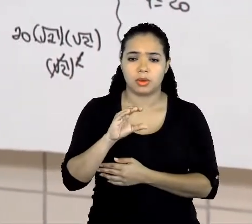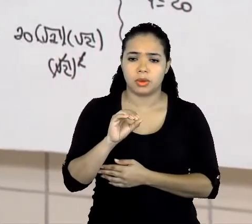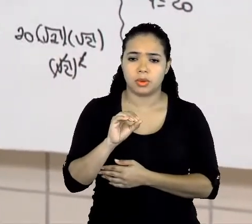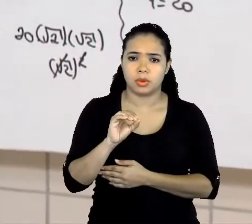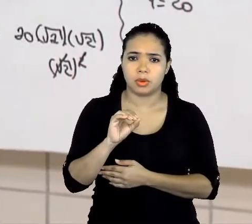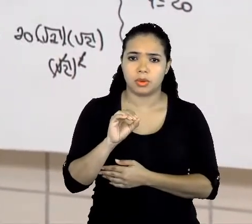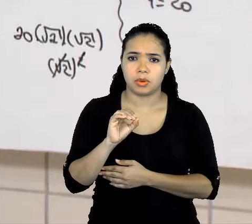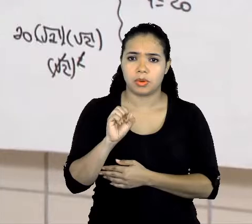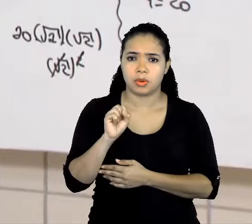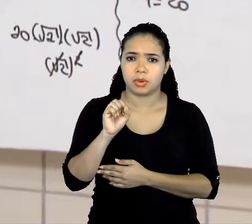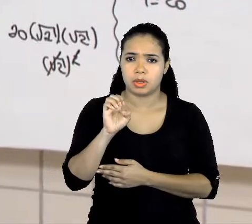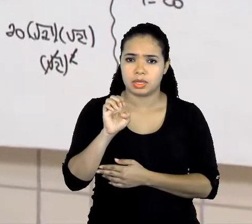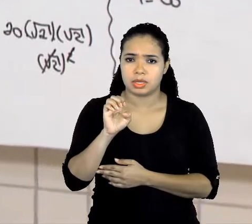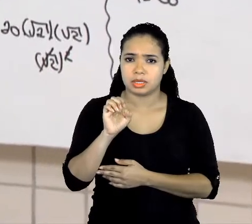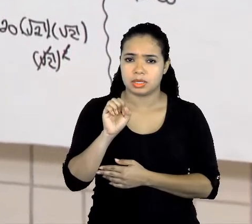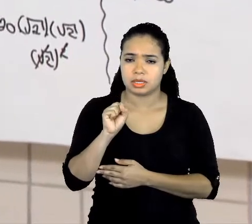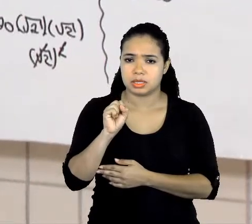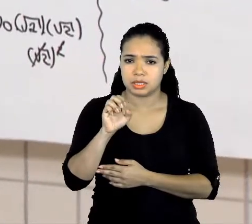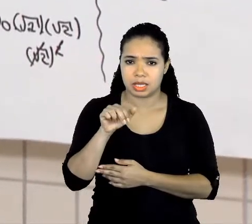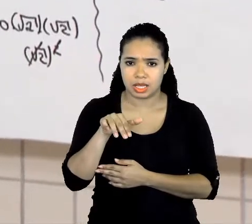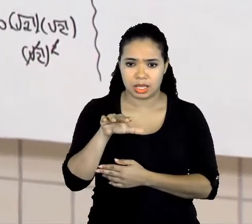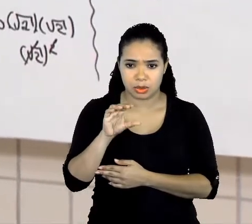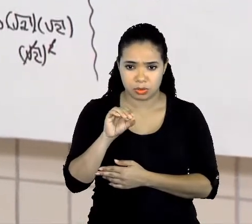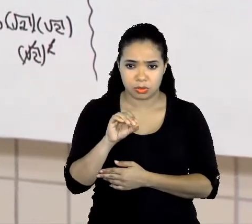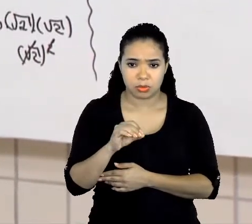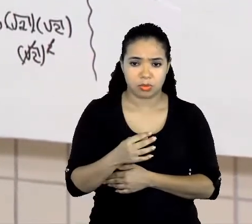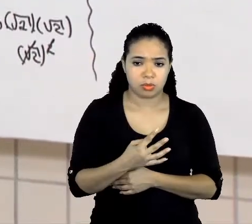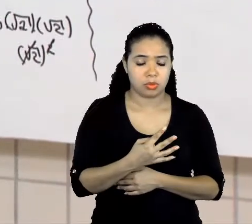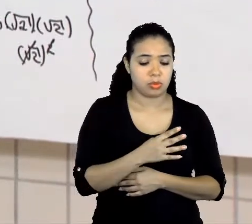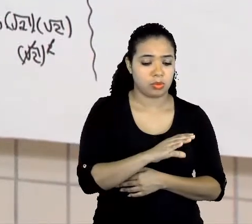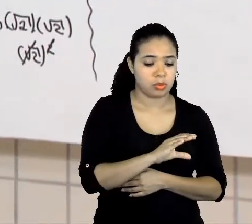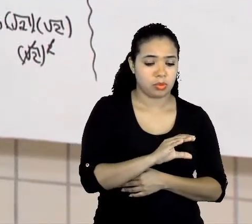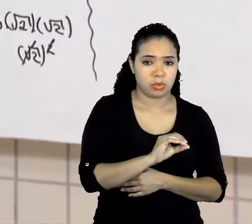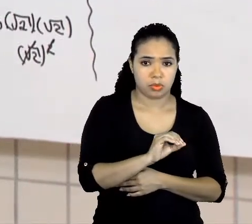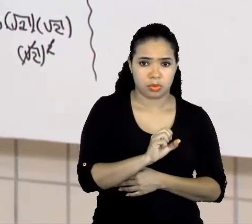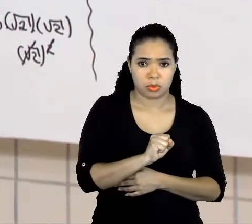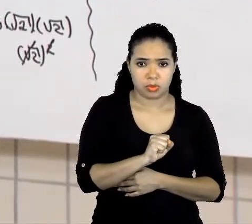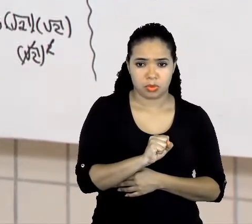Então olha lá, cosseno de 45